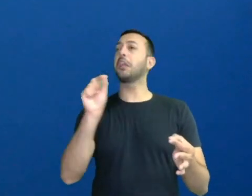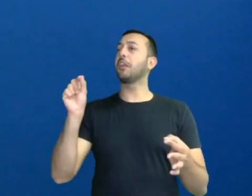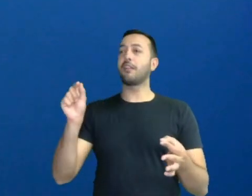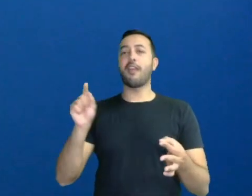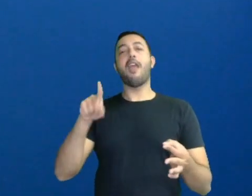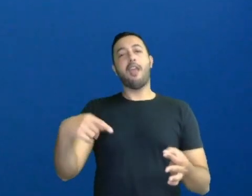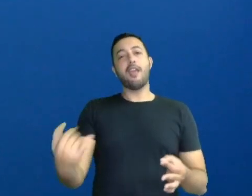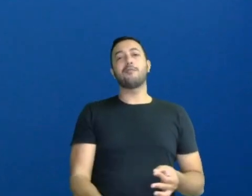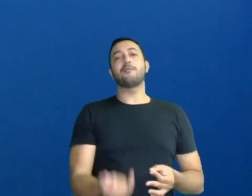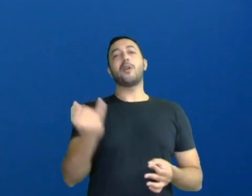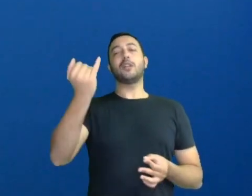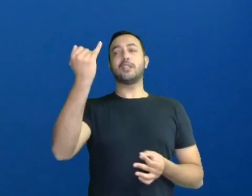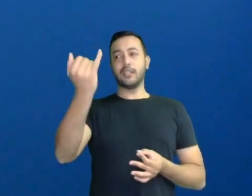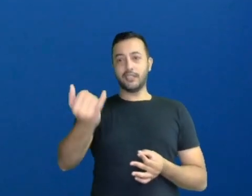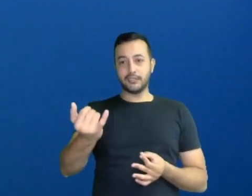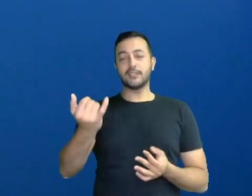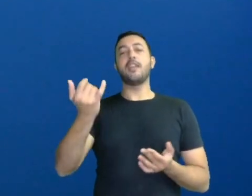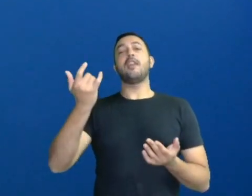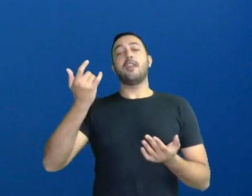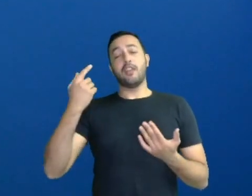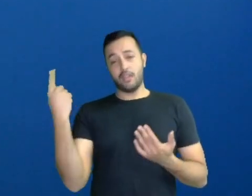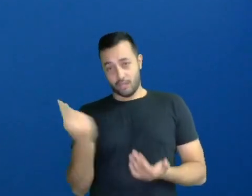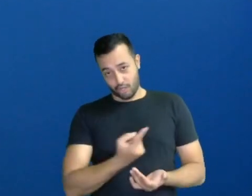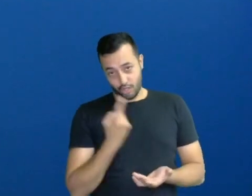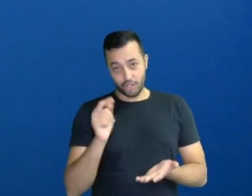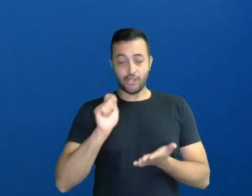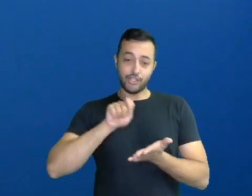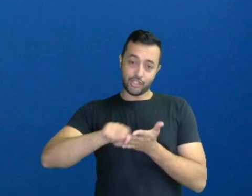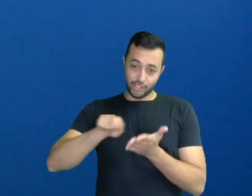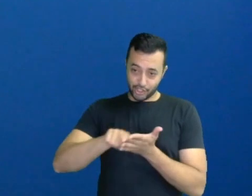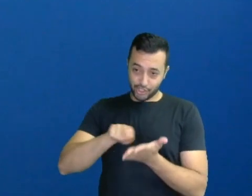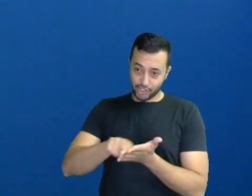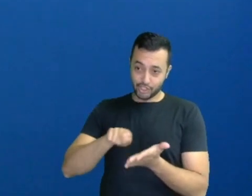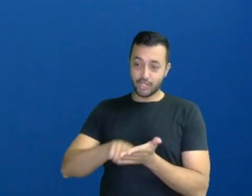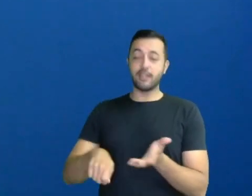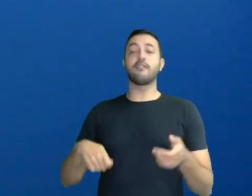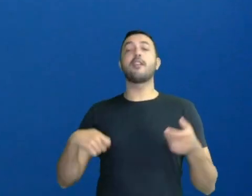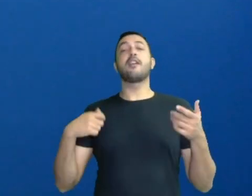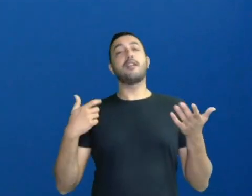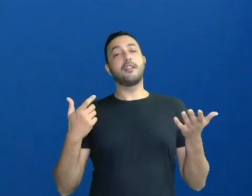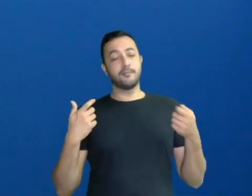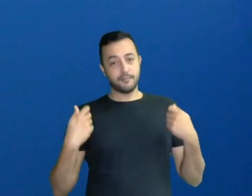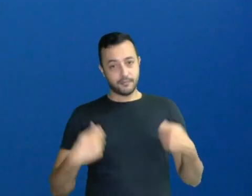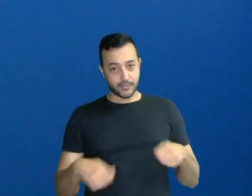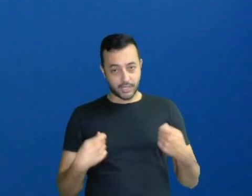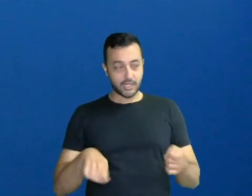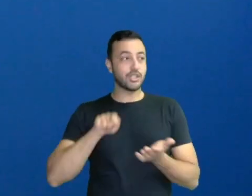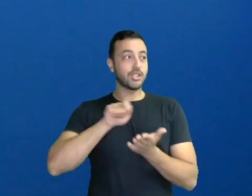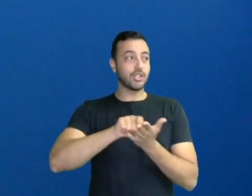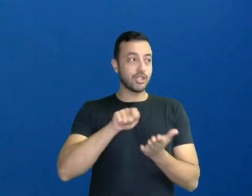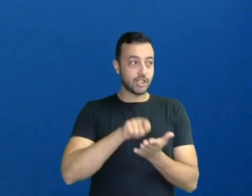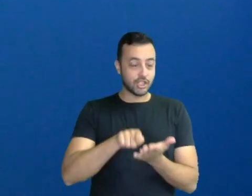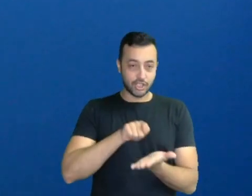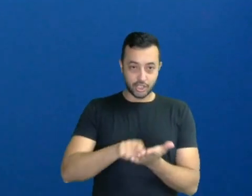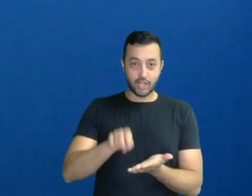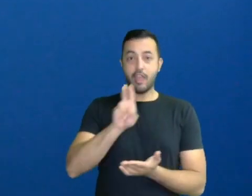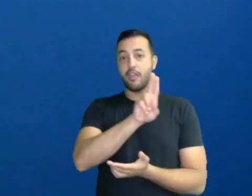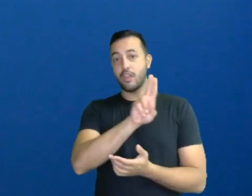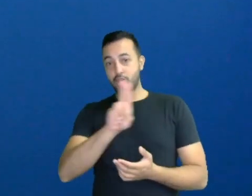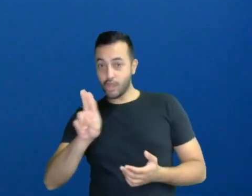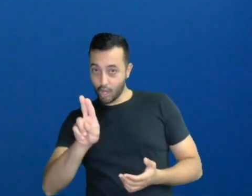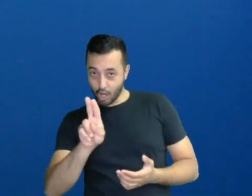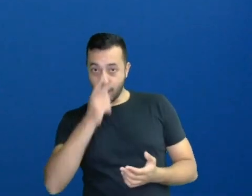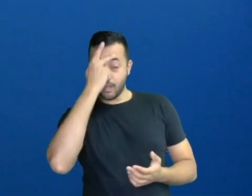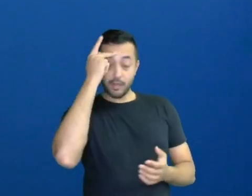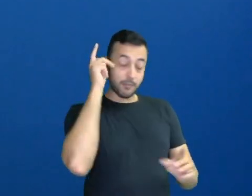que quando a gente vai né fazer escrever um bilhete a gente escreva o nome da pessoa